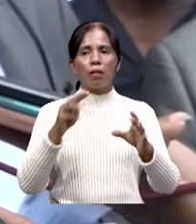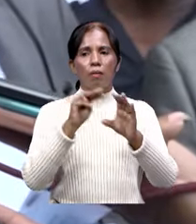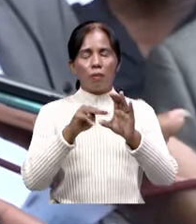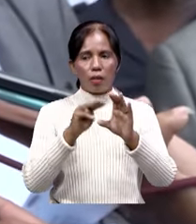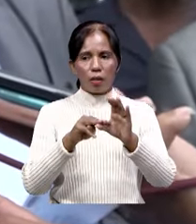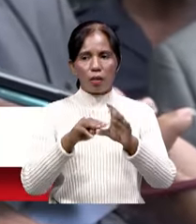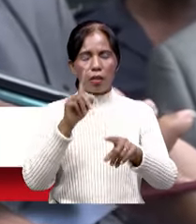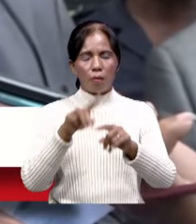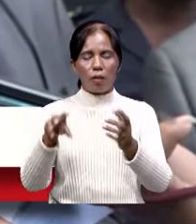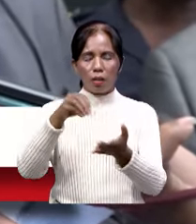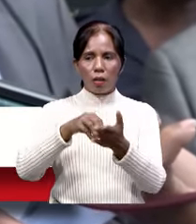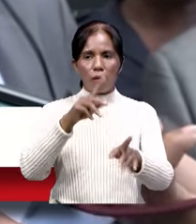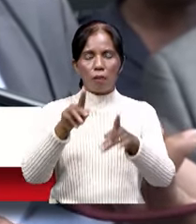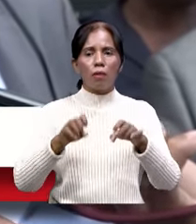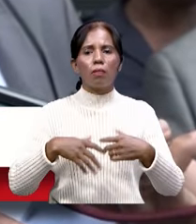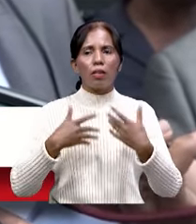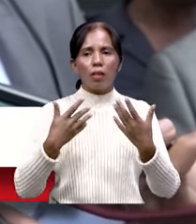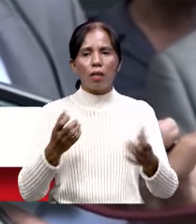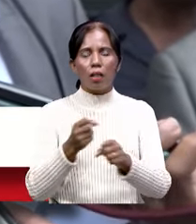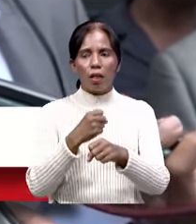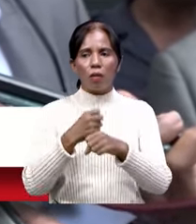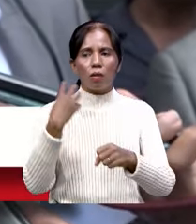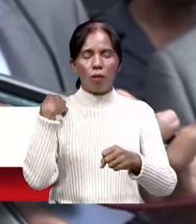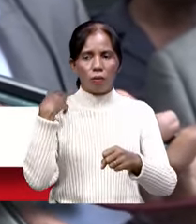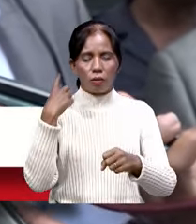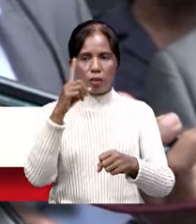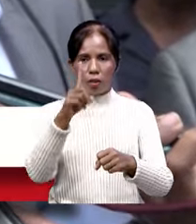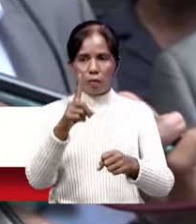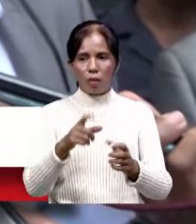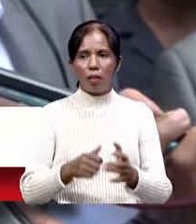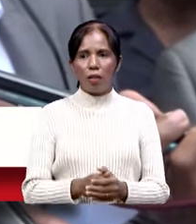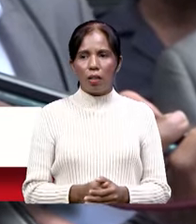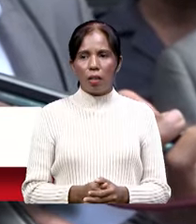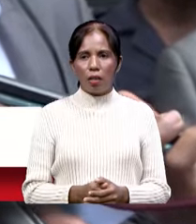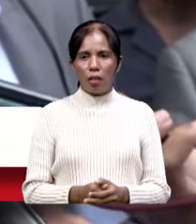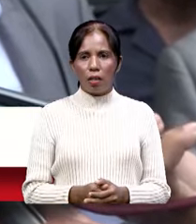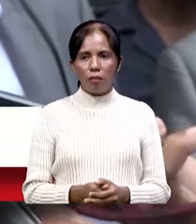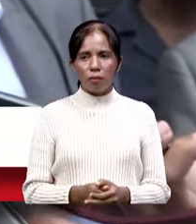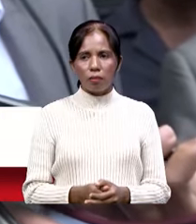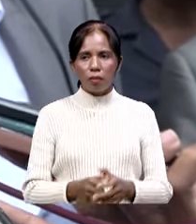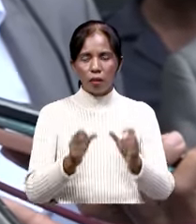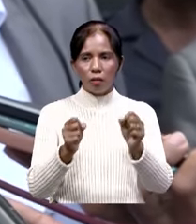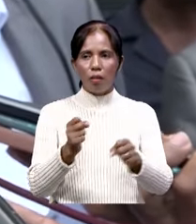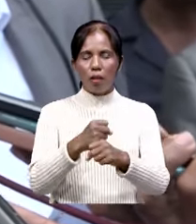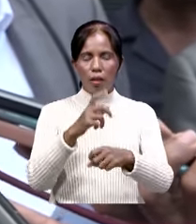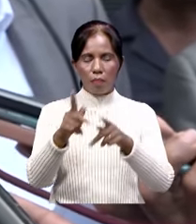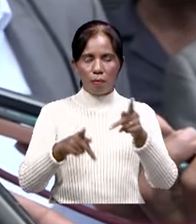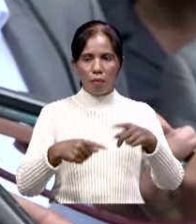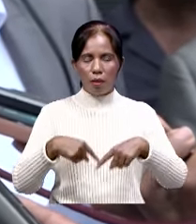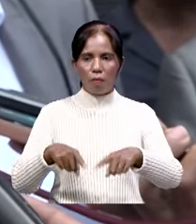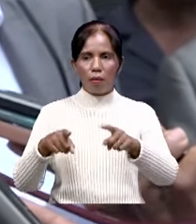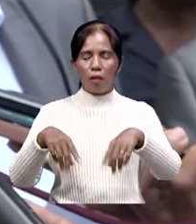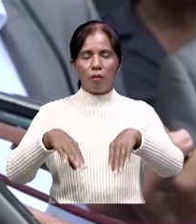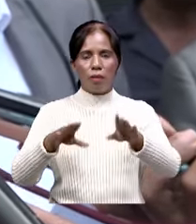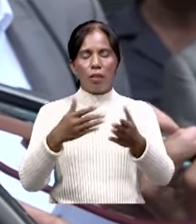é, tampa um nemo outro, e tipo que a não saca, a lei difícil sira para ele andar, a não saca, para ele é uma belba, ele